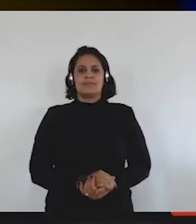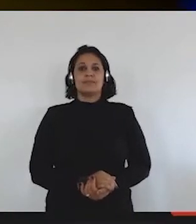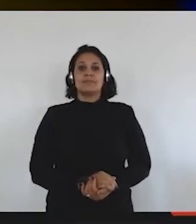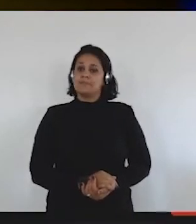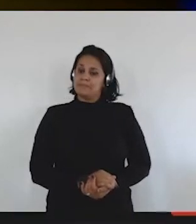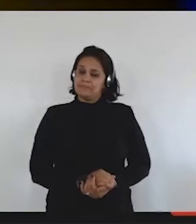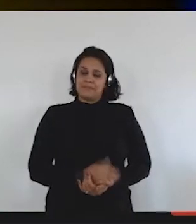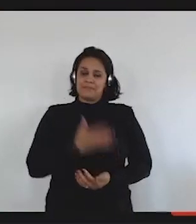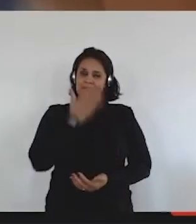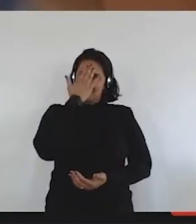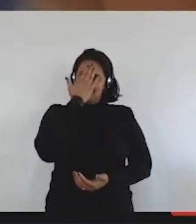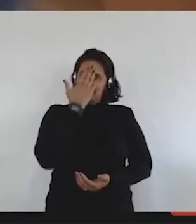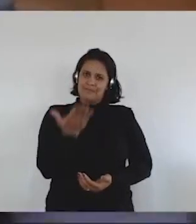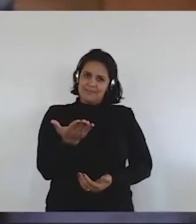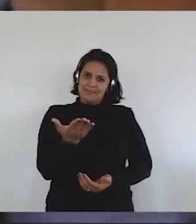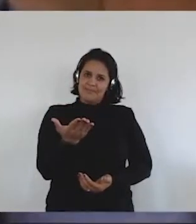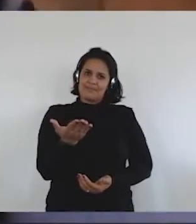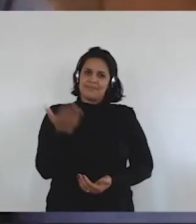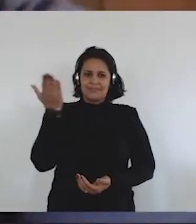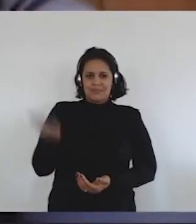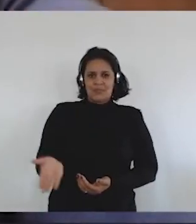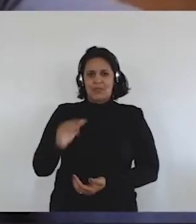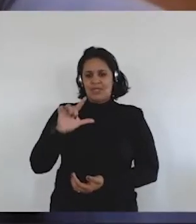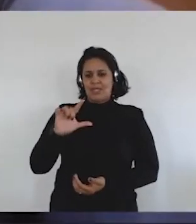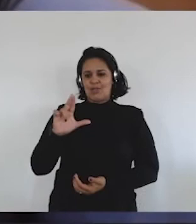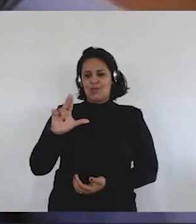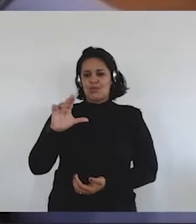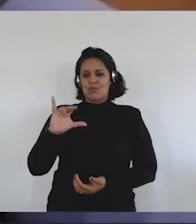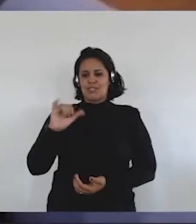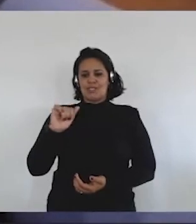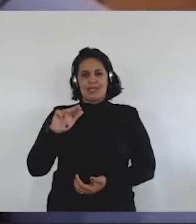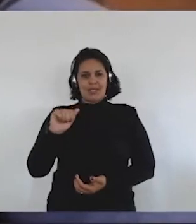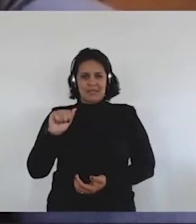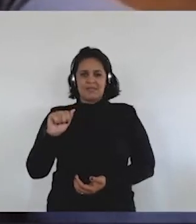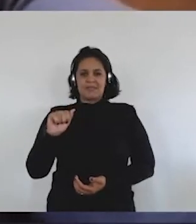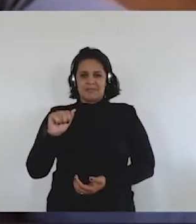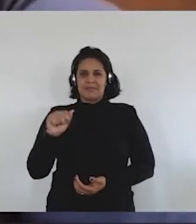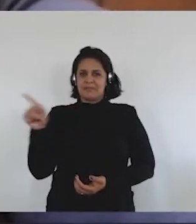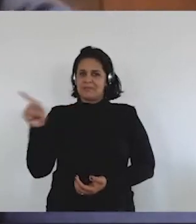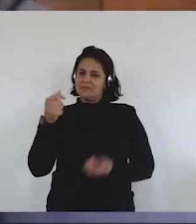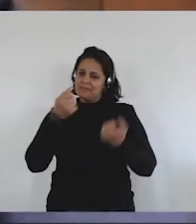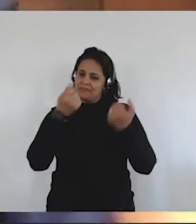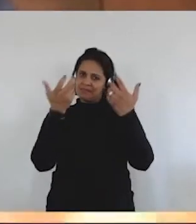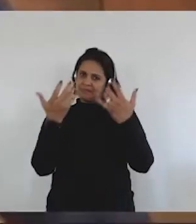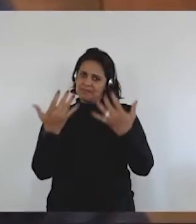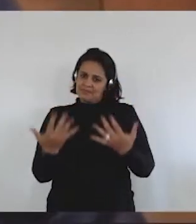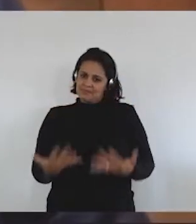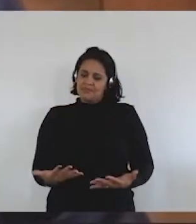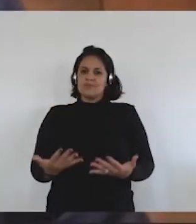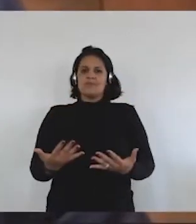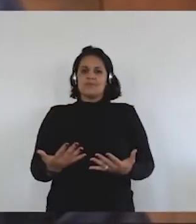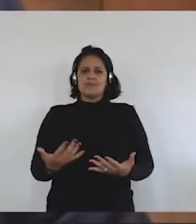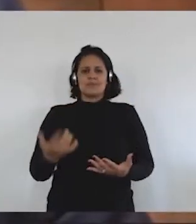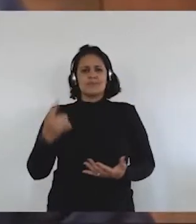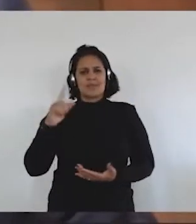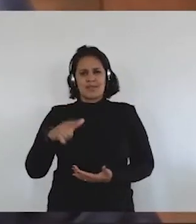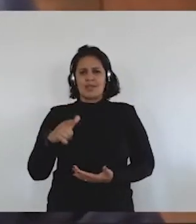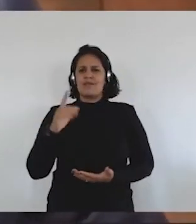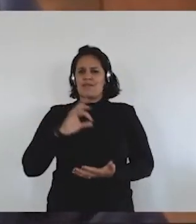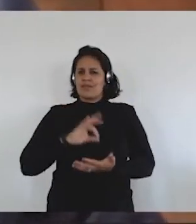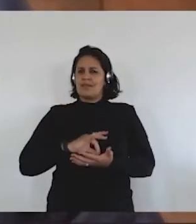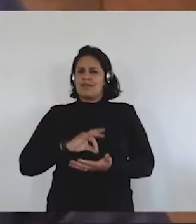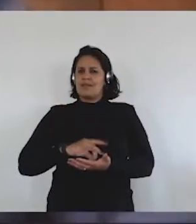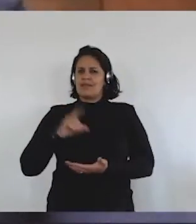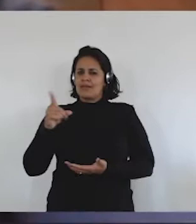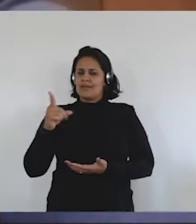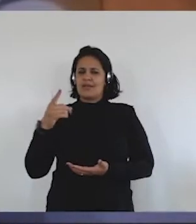Muito obrigado, Luciana. Você traz novas luzes a essa temática, que, como você mesmo disse, é muito cara a